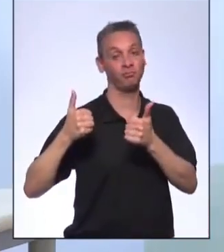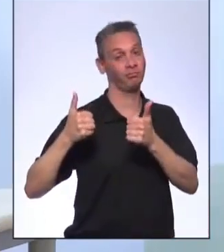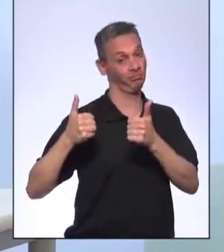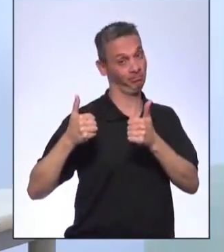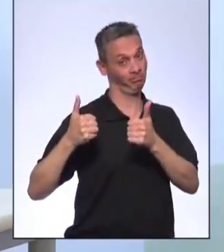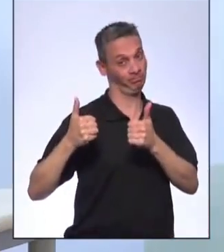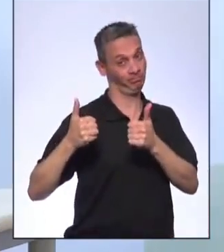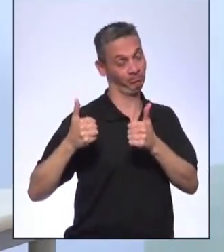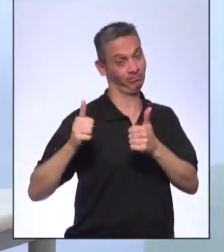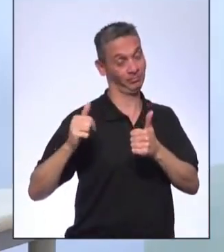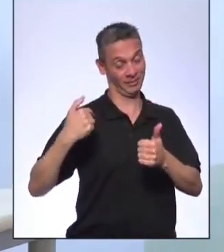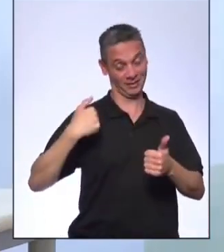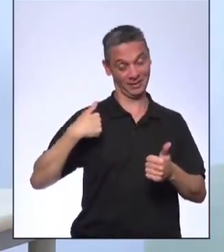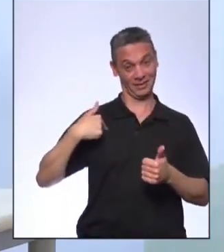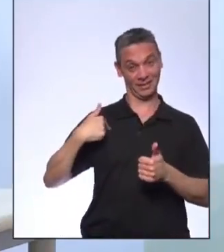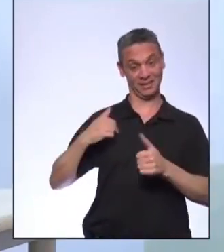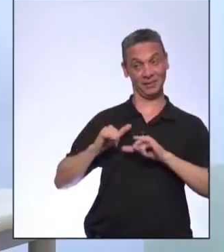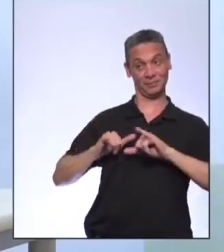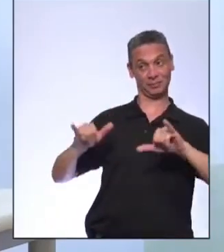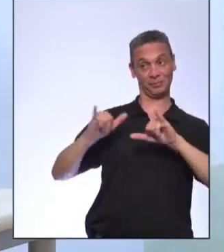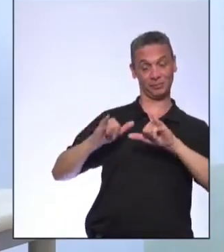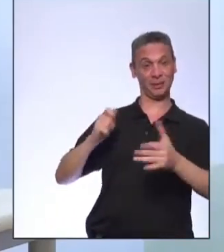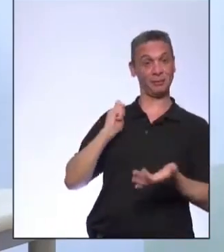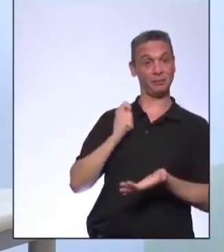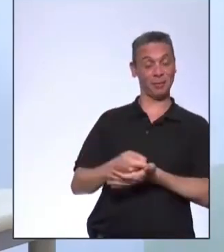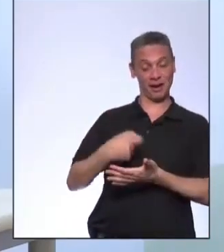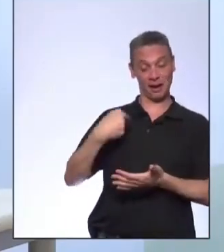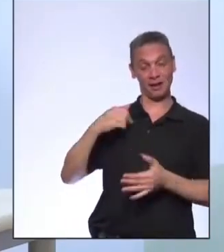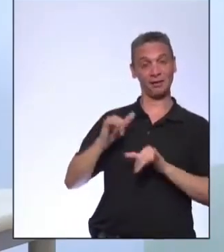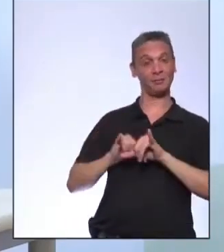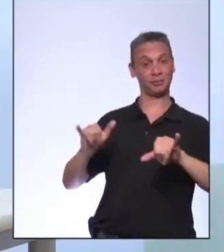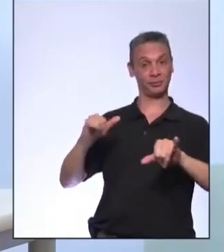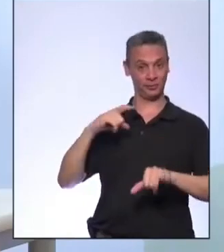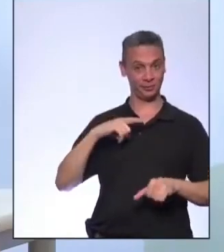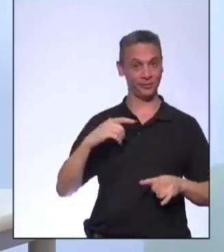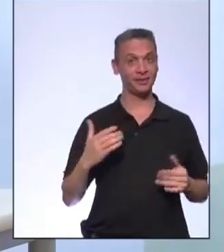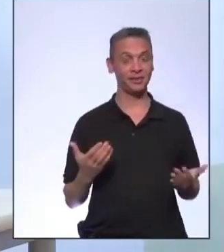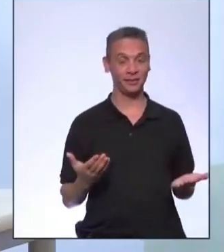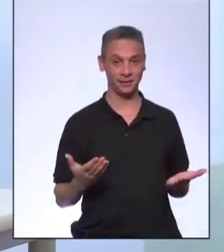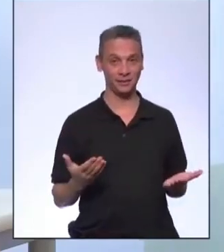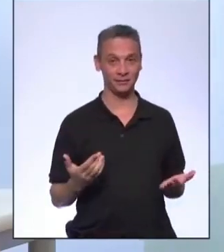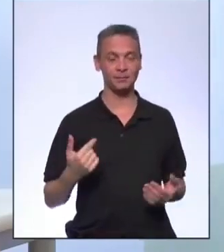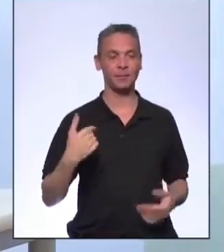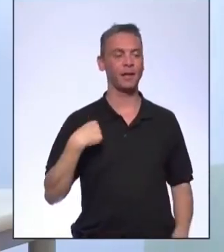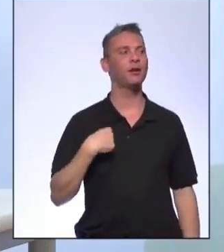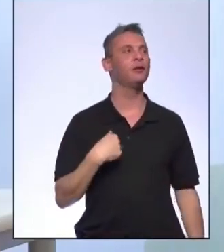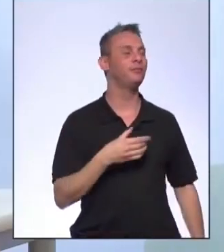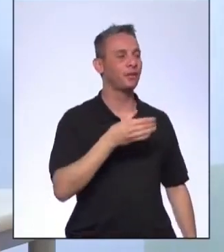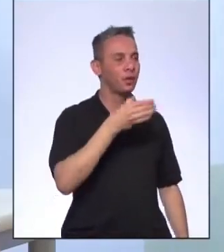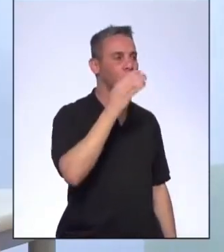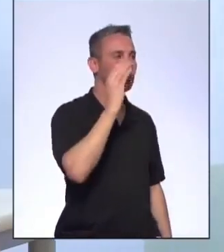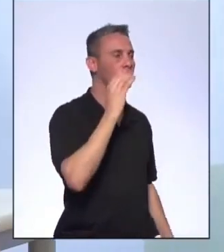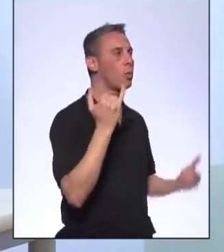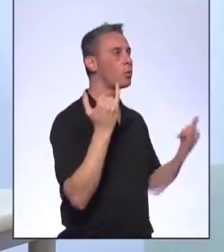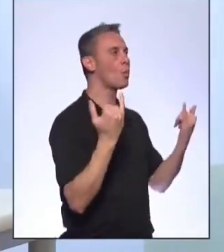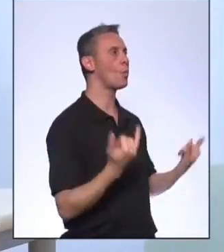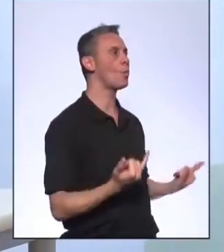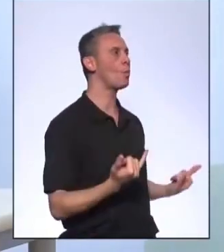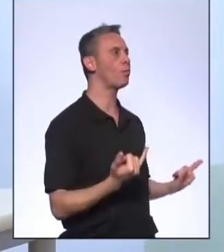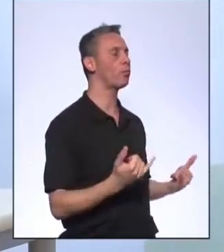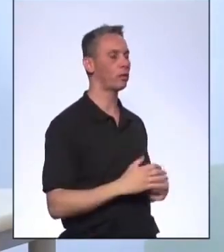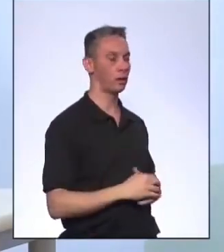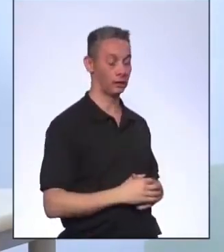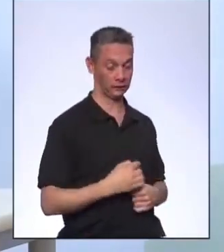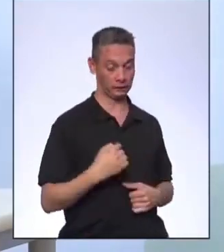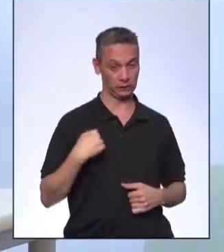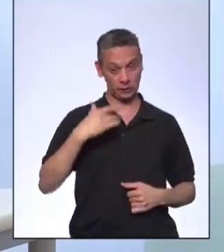verdade, ela está sendo paga para falar isso e realmente ela não usa, né? Ou, por exemplo, não, eu tomei isso aqui para ficar magra. E quando você vê, ela